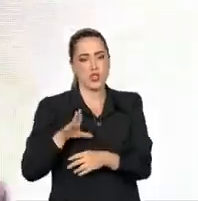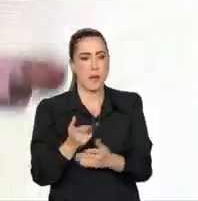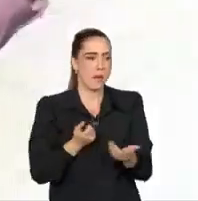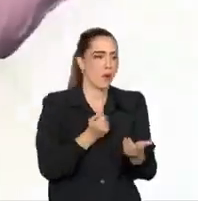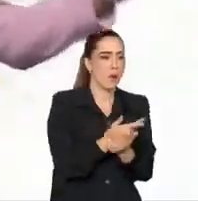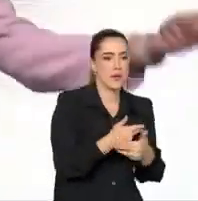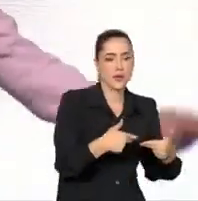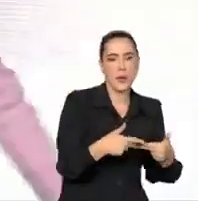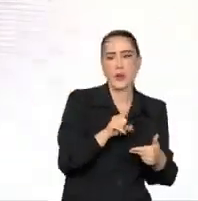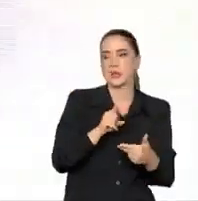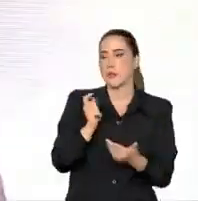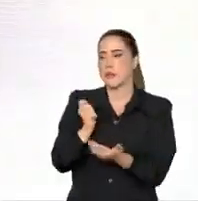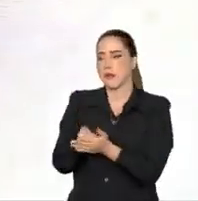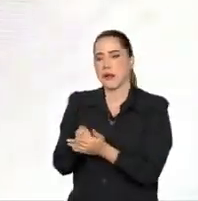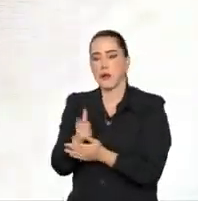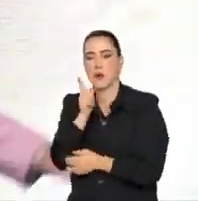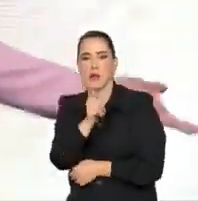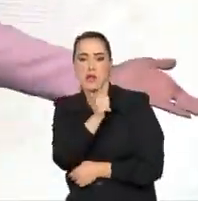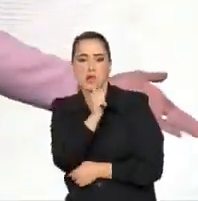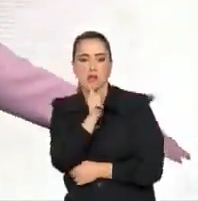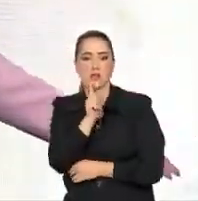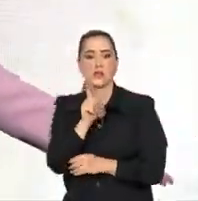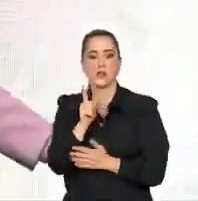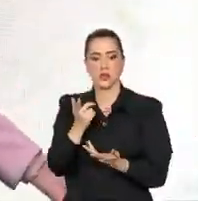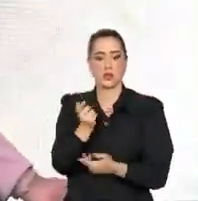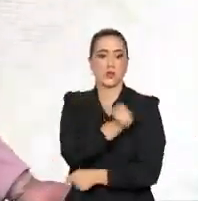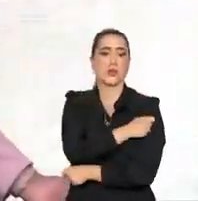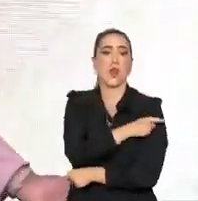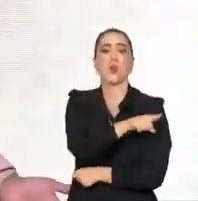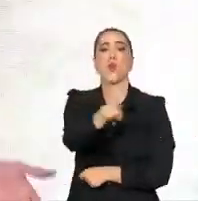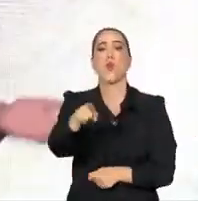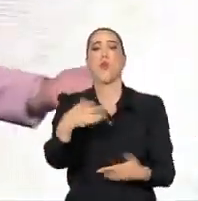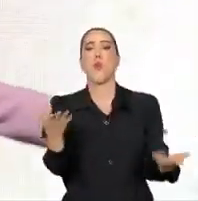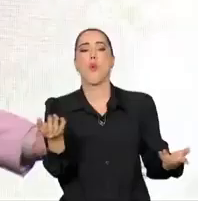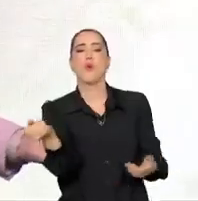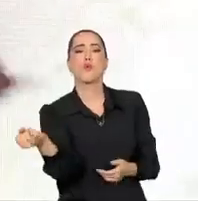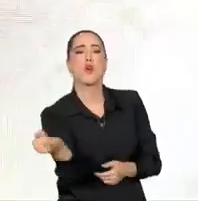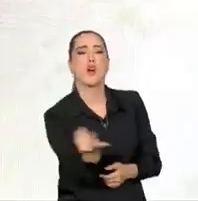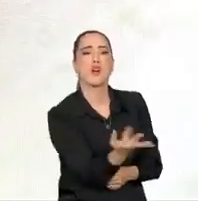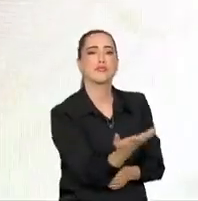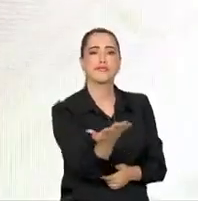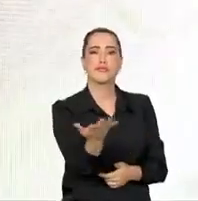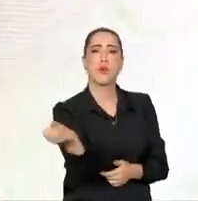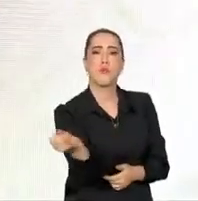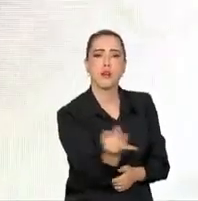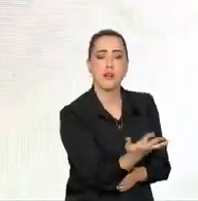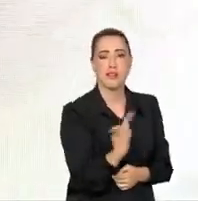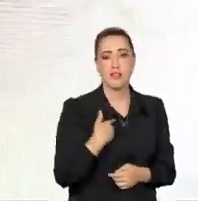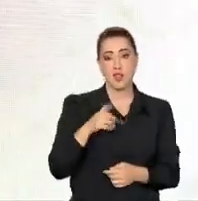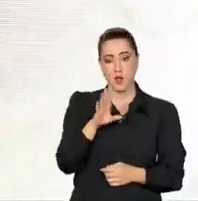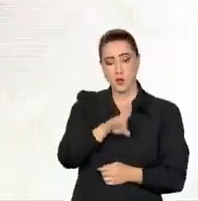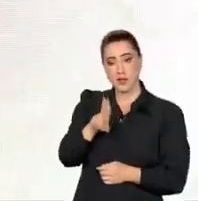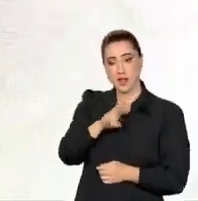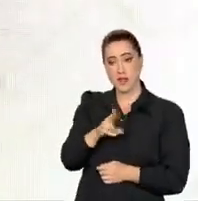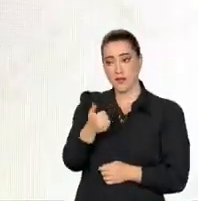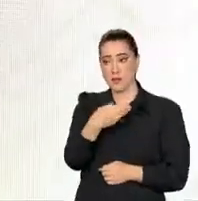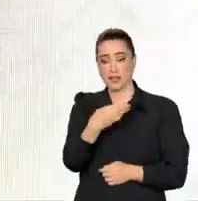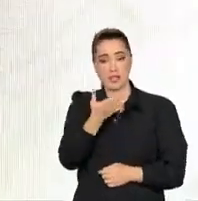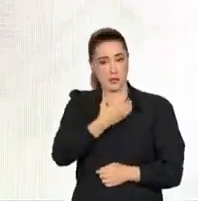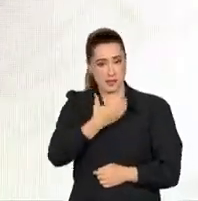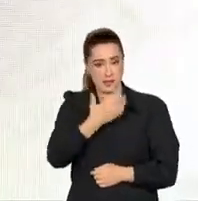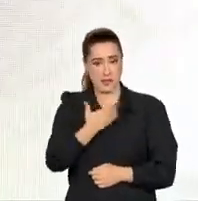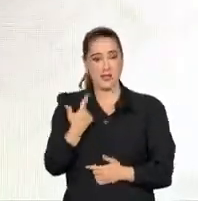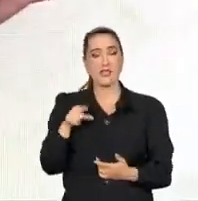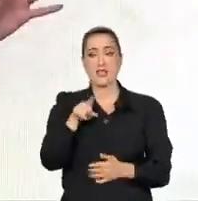quadro, para pagar um lanche para o aluno? Quantos? Inúmeros. Eu juntava o meu 13º para ir na papelaria comprar minhas